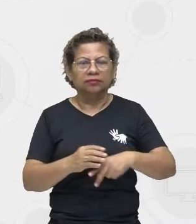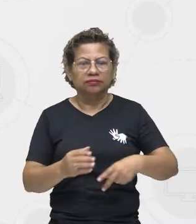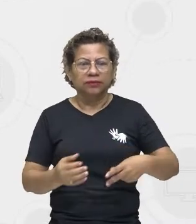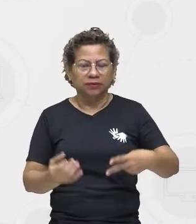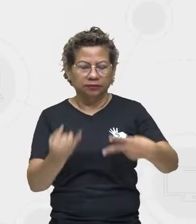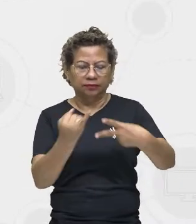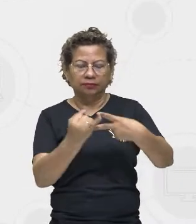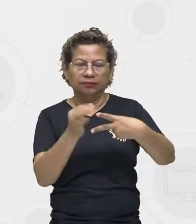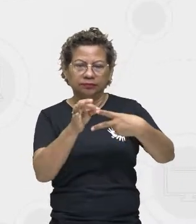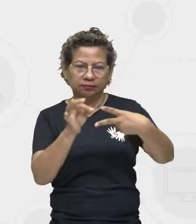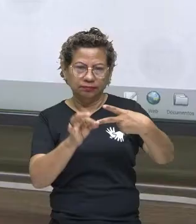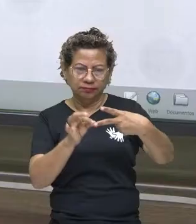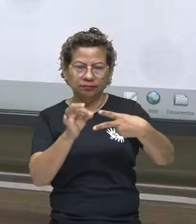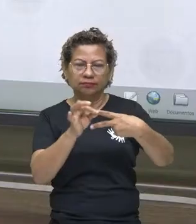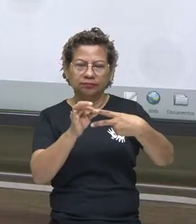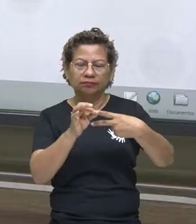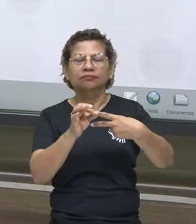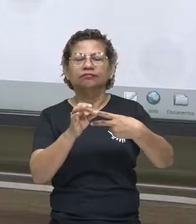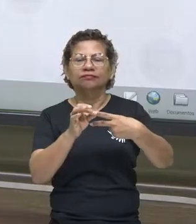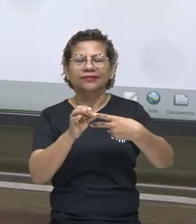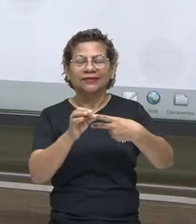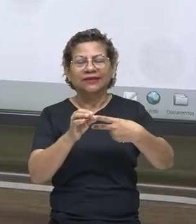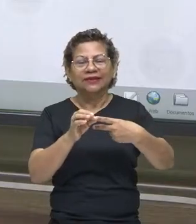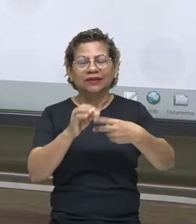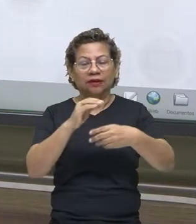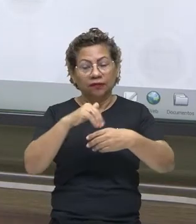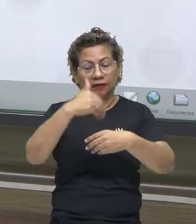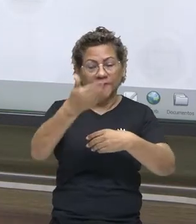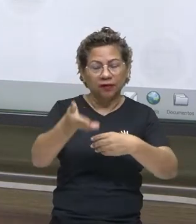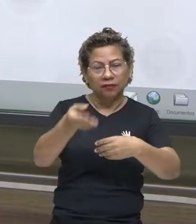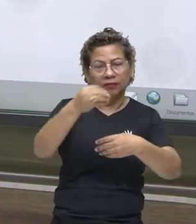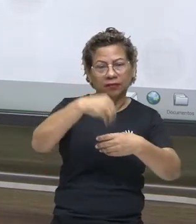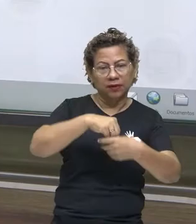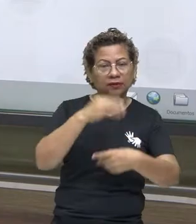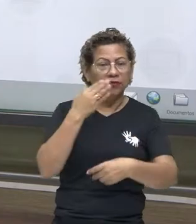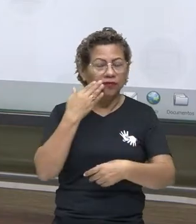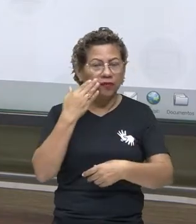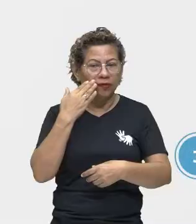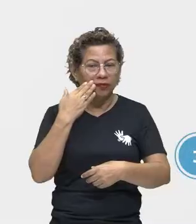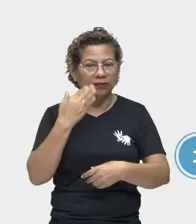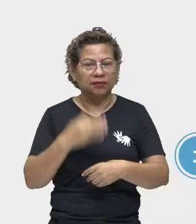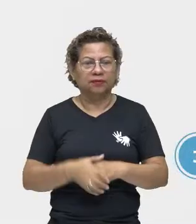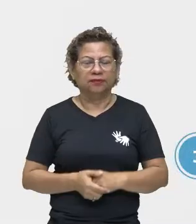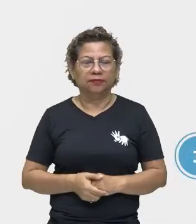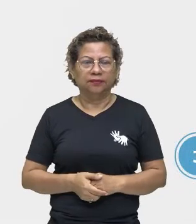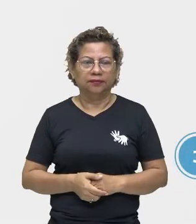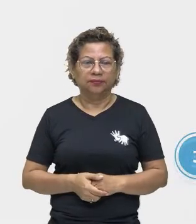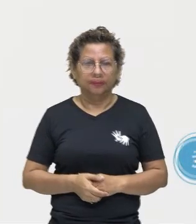ângulos internos e ângulos externos. Então, vamos à nossa aula, preste muita atenção.